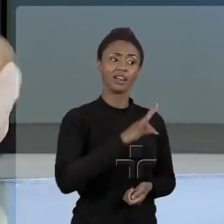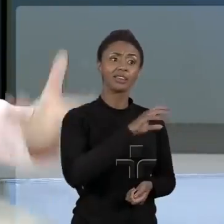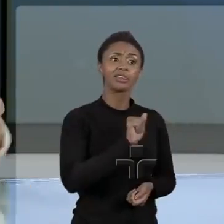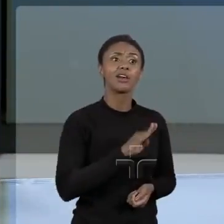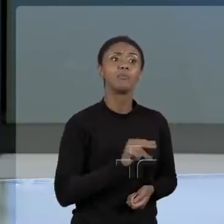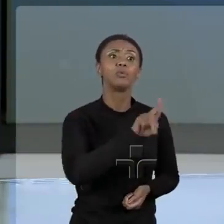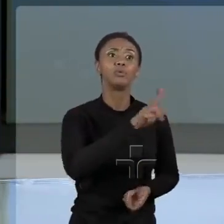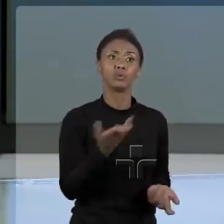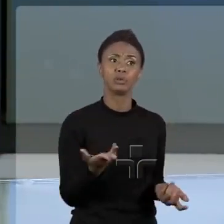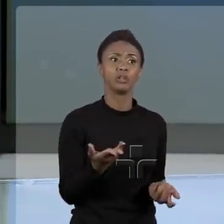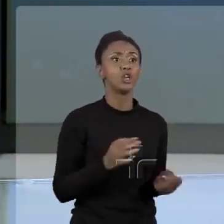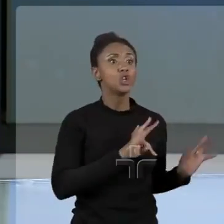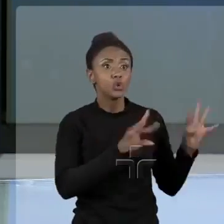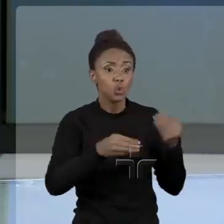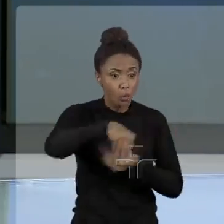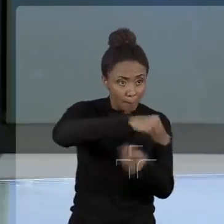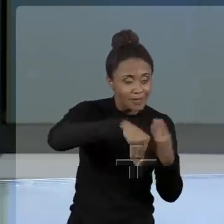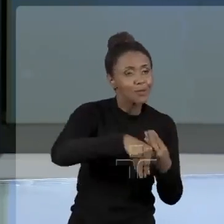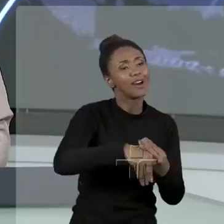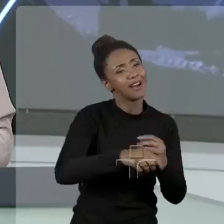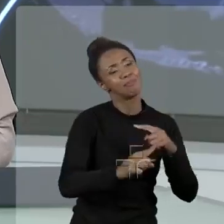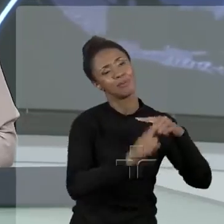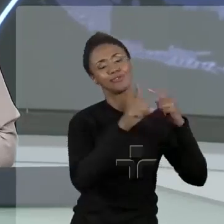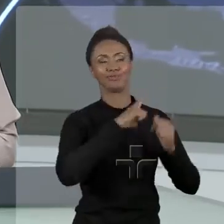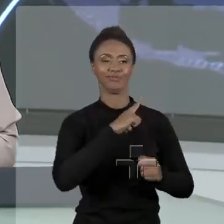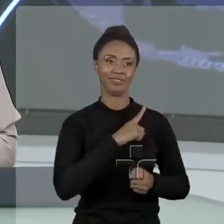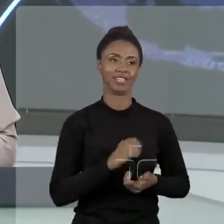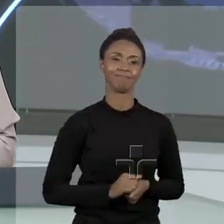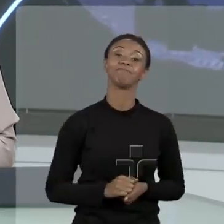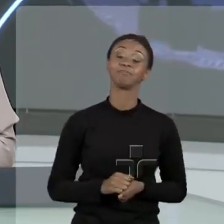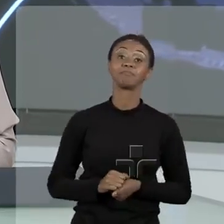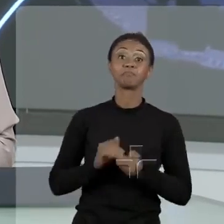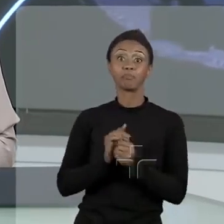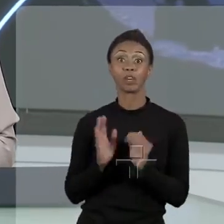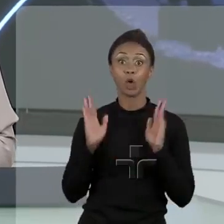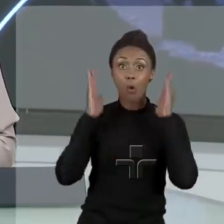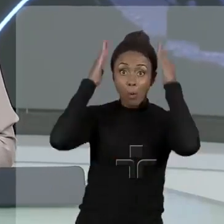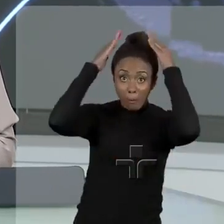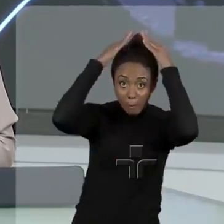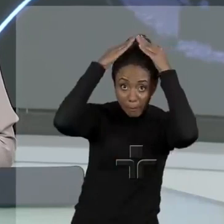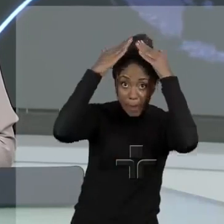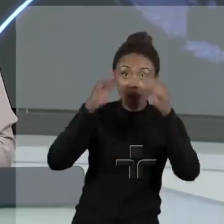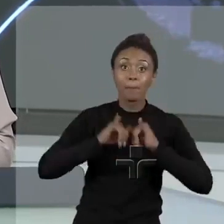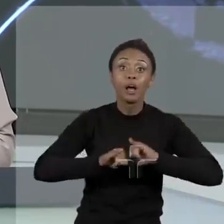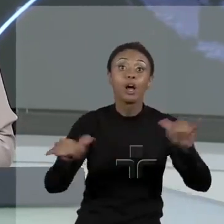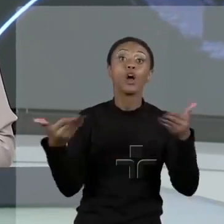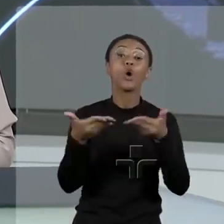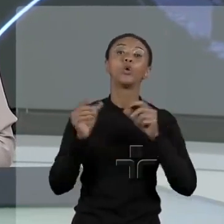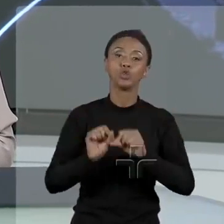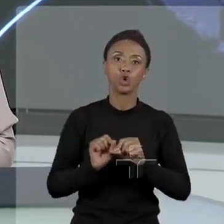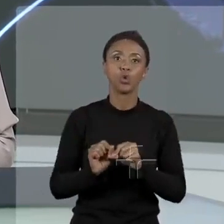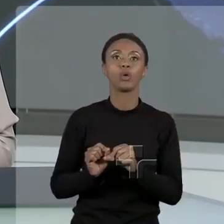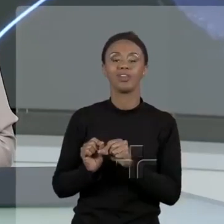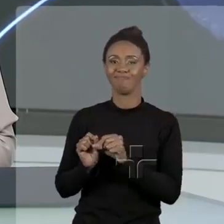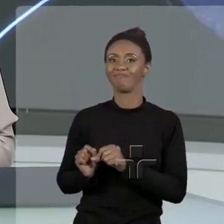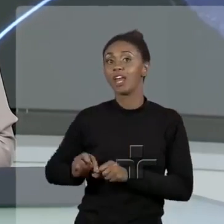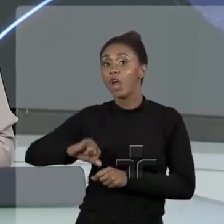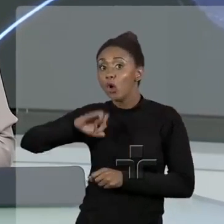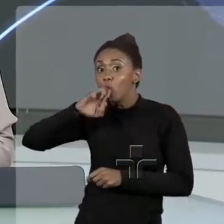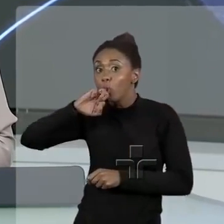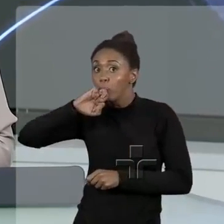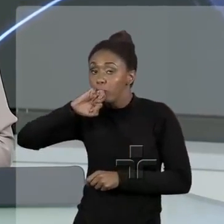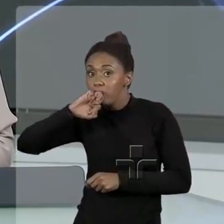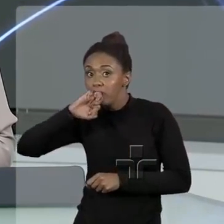todos os sentidos, ela é positiva. Sem dúvida. Né? O Papa Francisco anunciou hoje que aceitou a renúncia do bispo